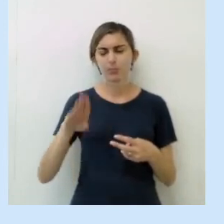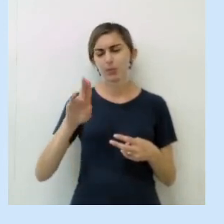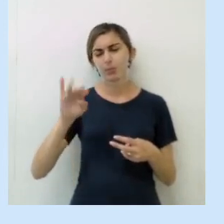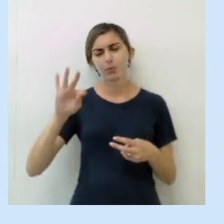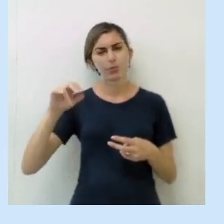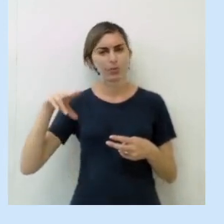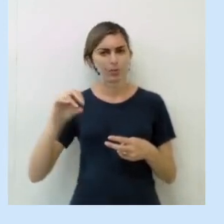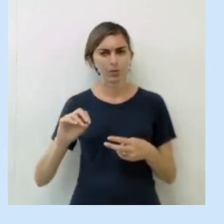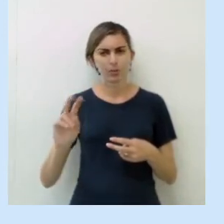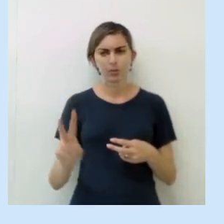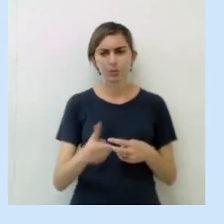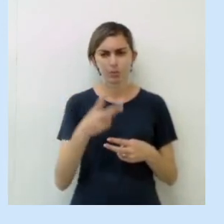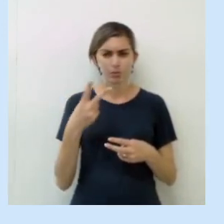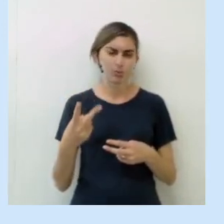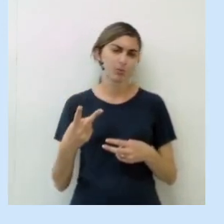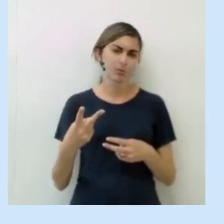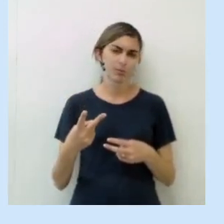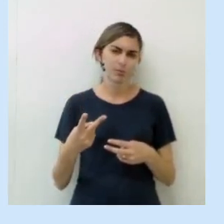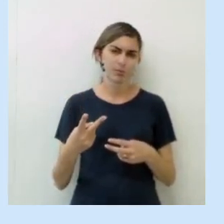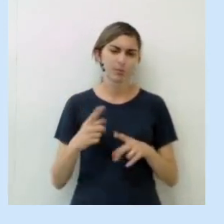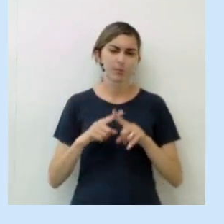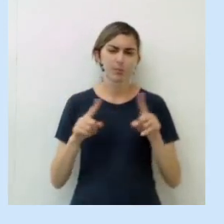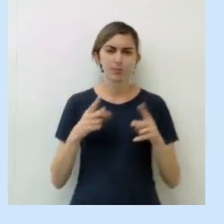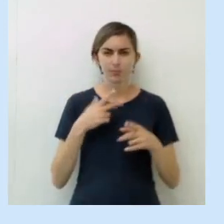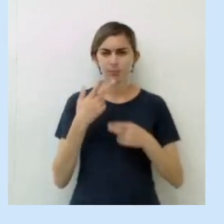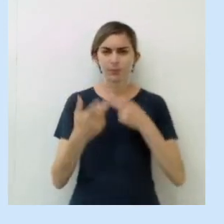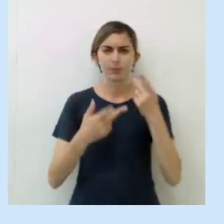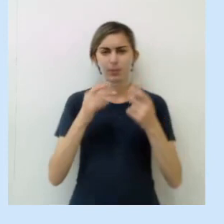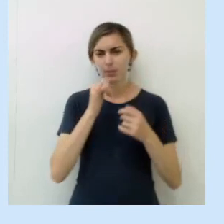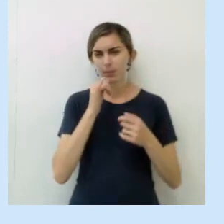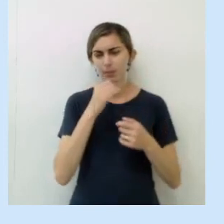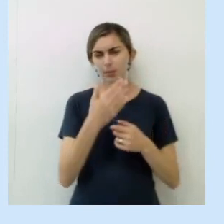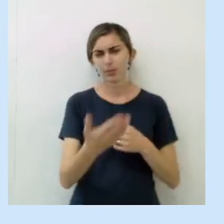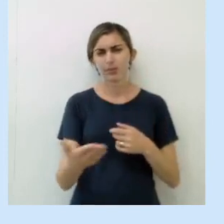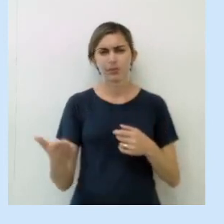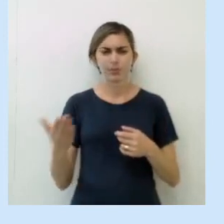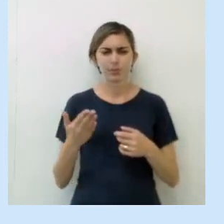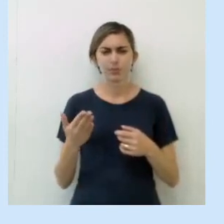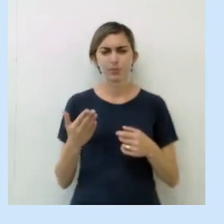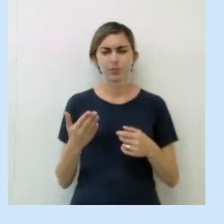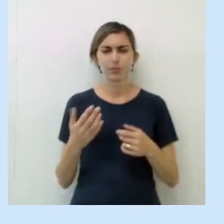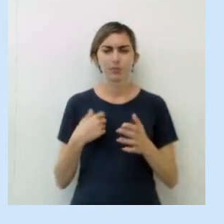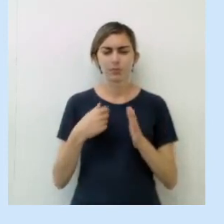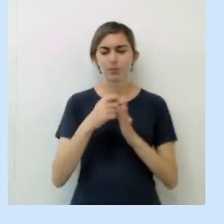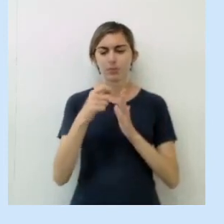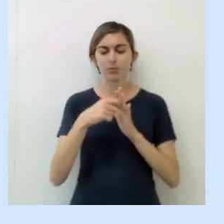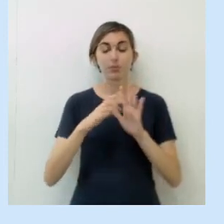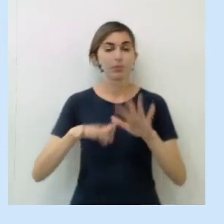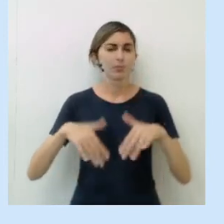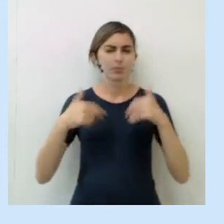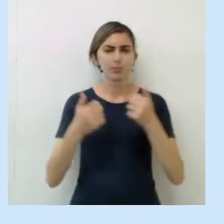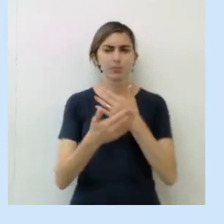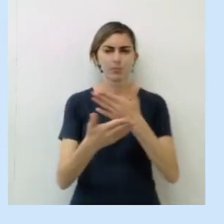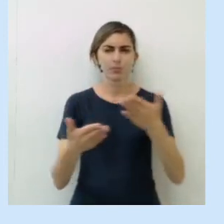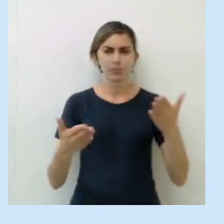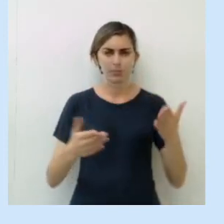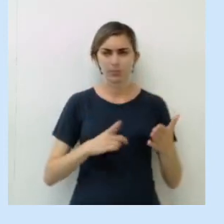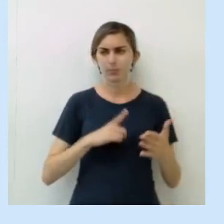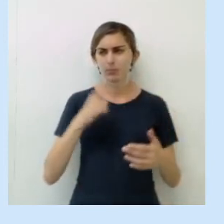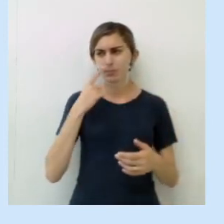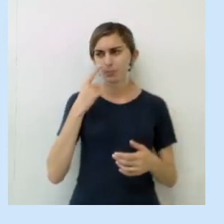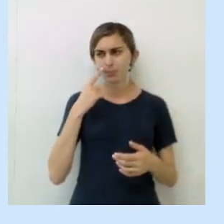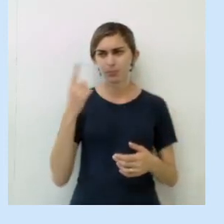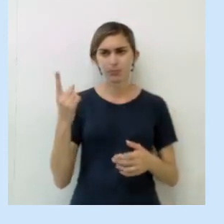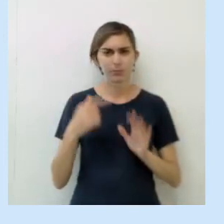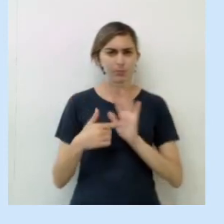buteno 2. Olha só, acabei de falar nele, mas eu vou dar o mesmo exemplo para vocês. Deixa eu aqui me posicionar para escrever melhor, para vocês verem bem. Ó, tá vendo que eu